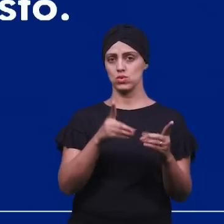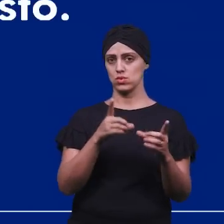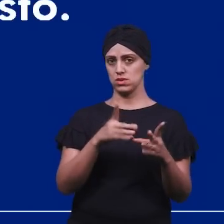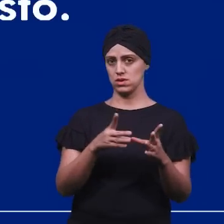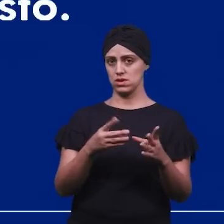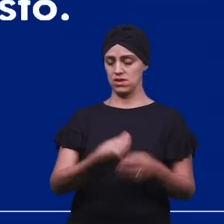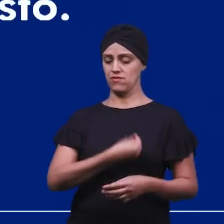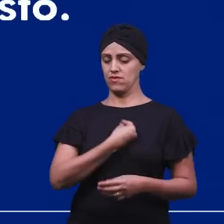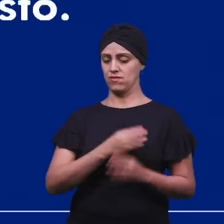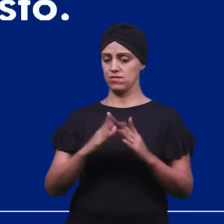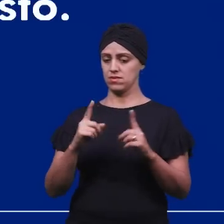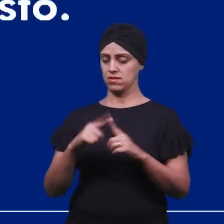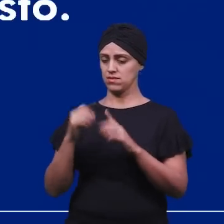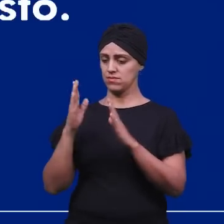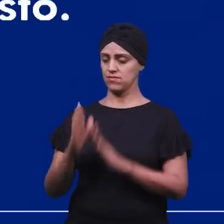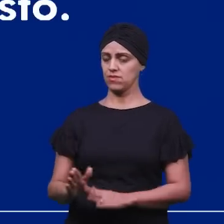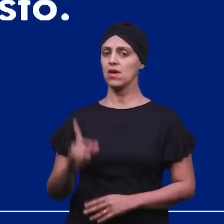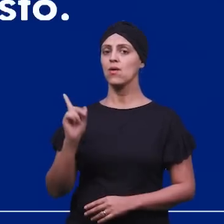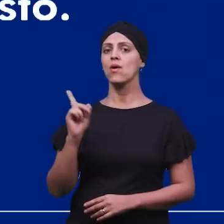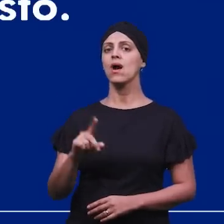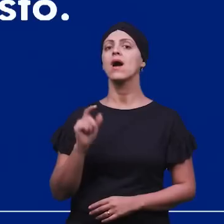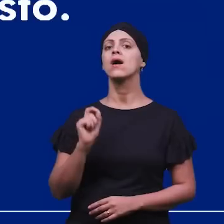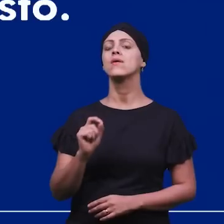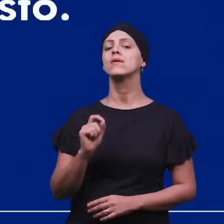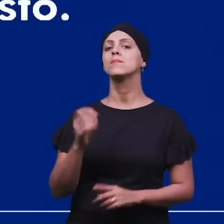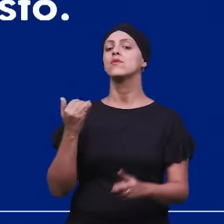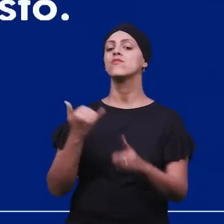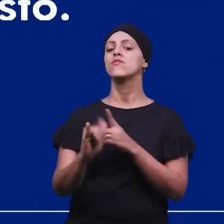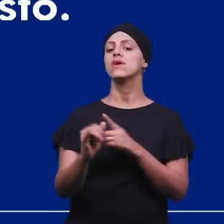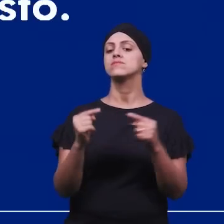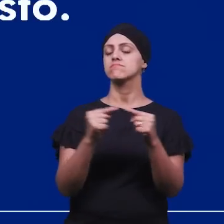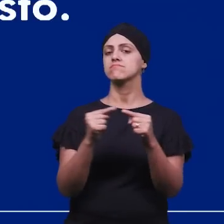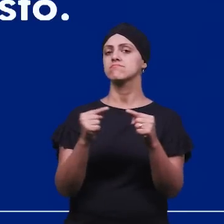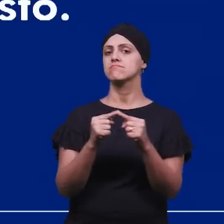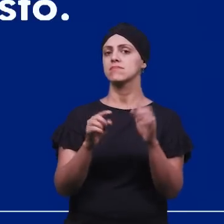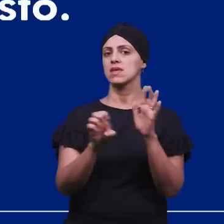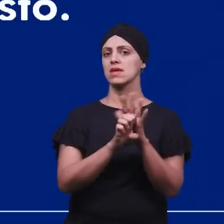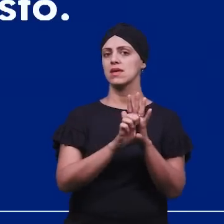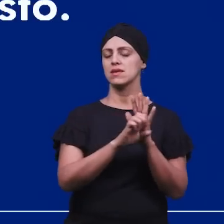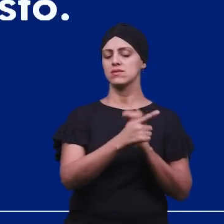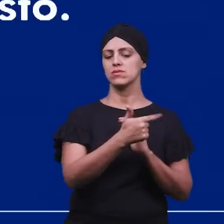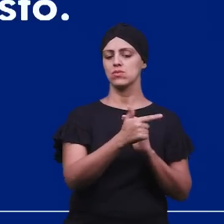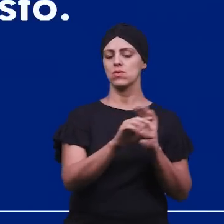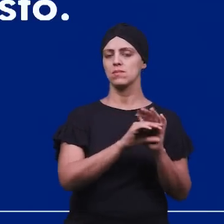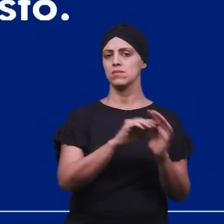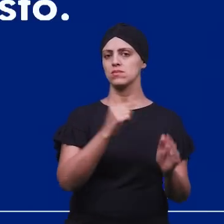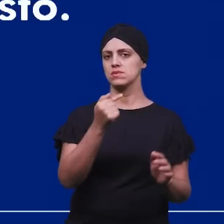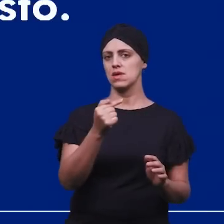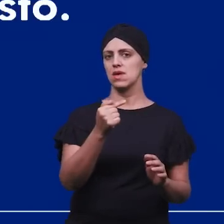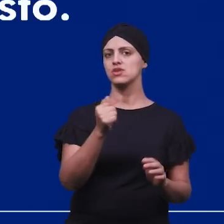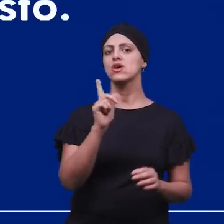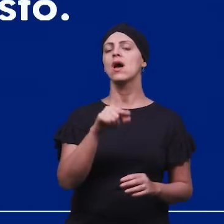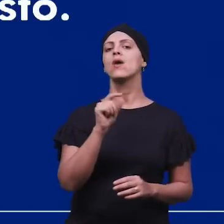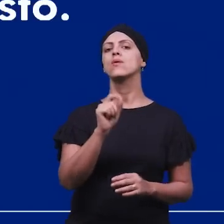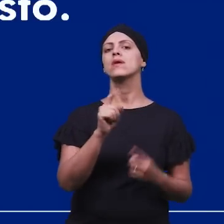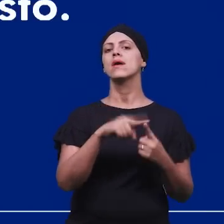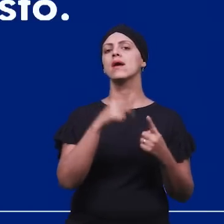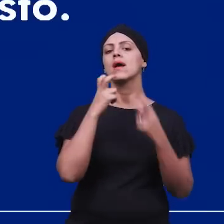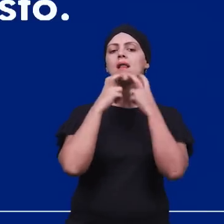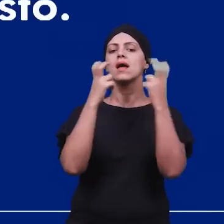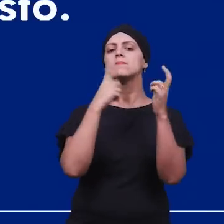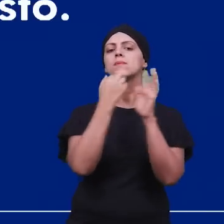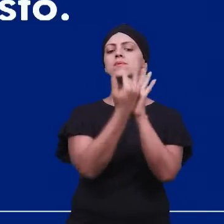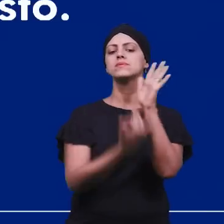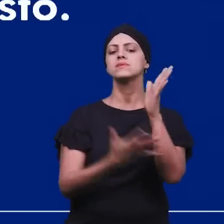seguinte resposta: as duas doutrinas vividas pela Igreja Fiel em nossos dias, e que estão profeticamente relatadas em Êxodo